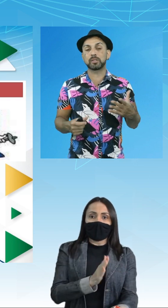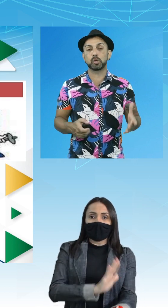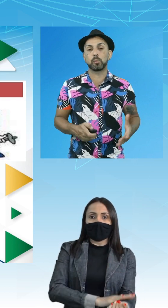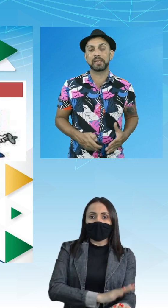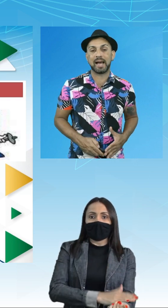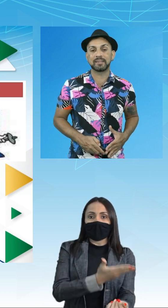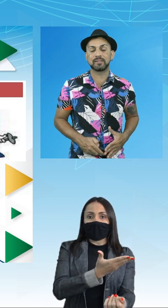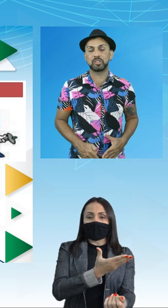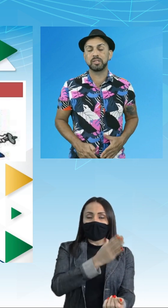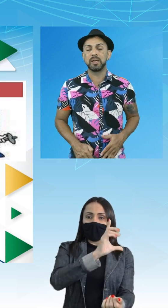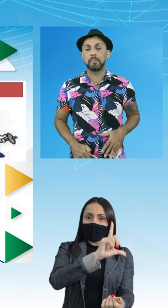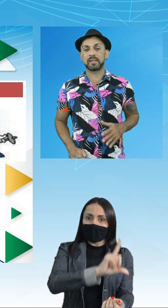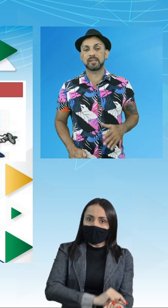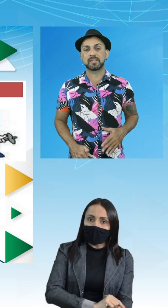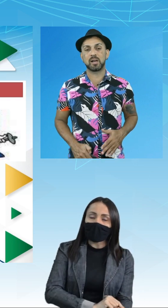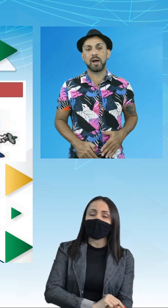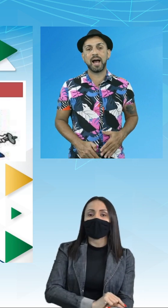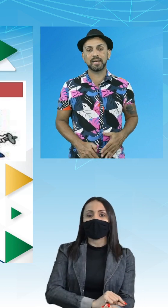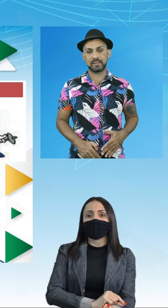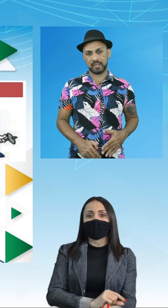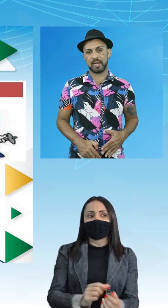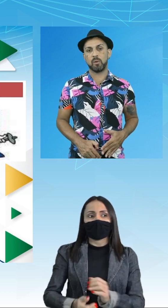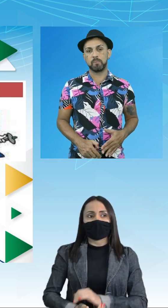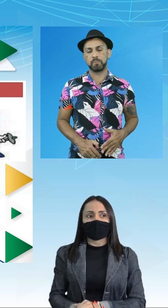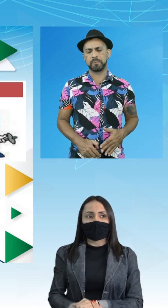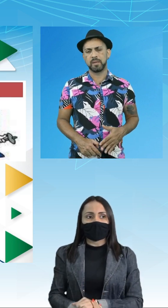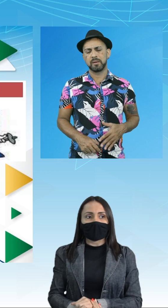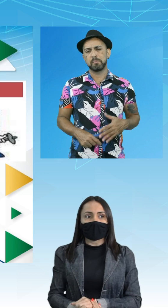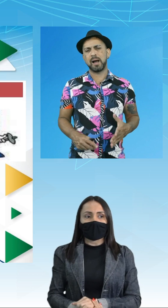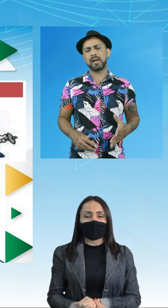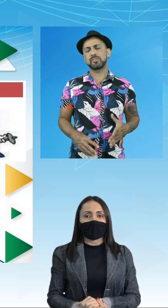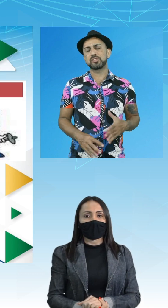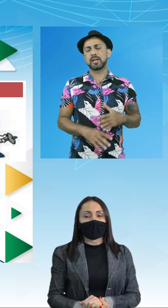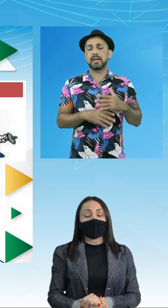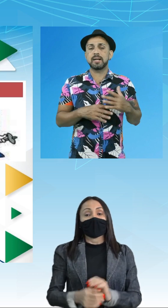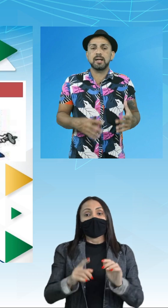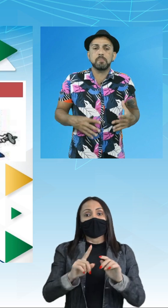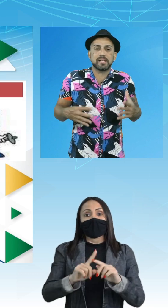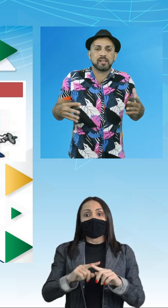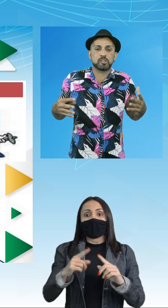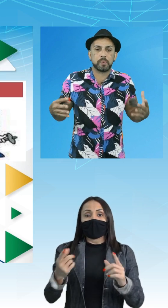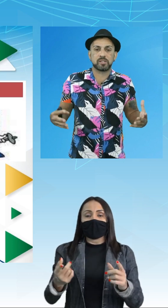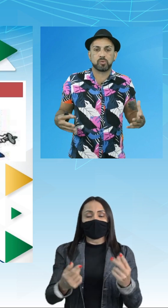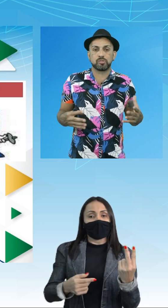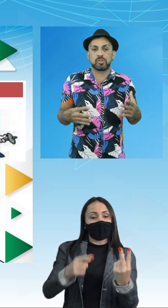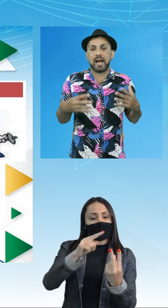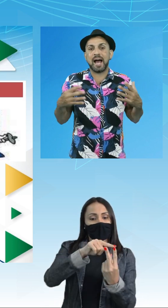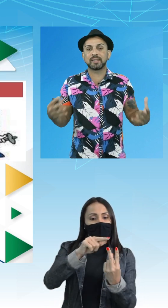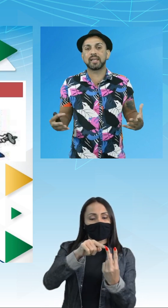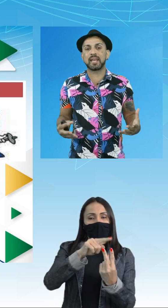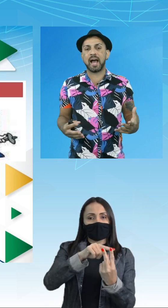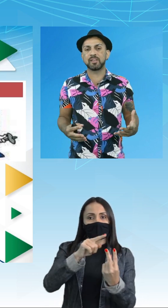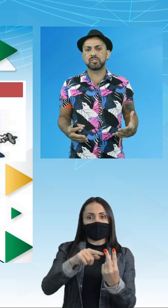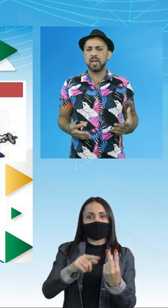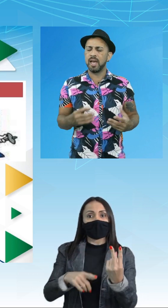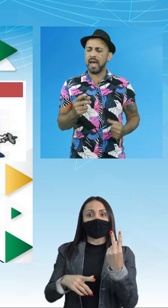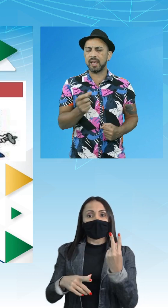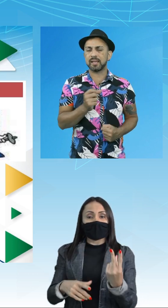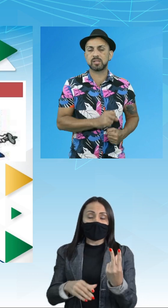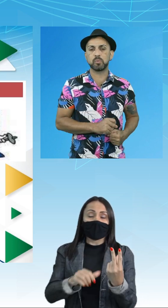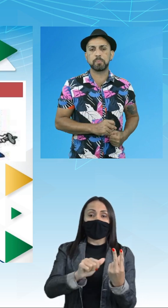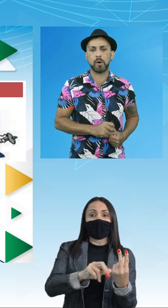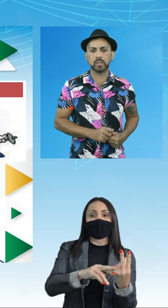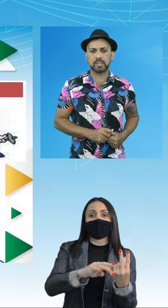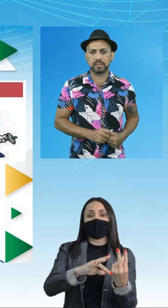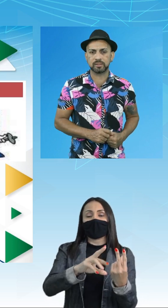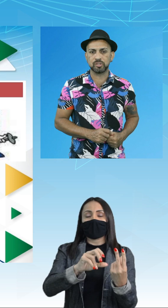então é denominada de pressão arterial. Mas ambas as pressões arteriais elas